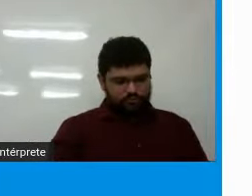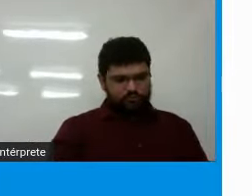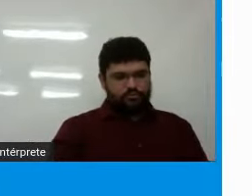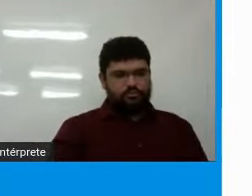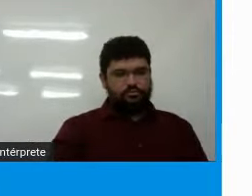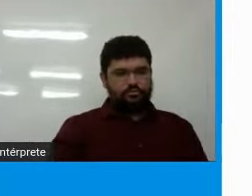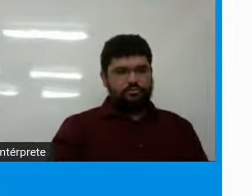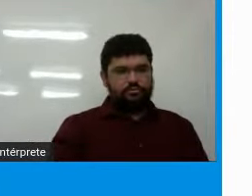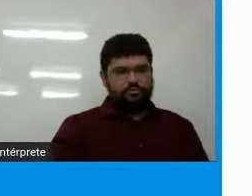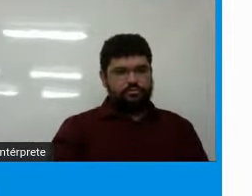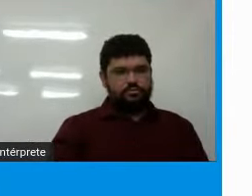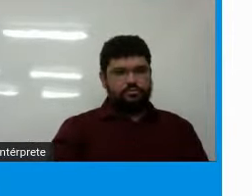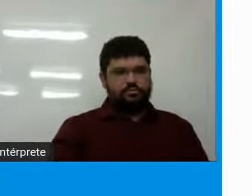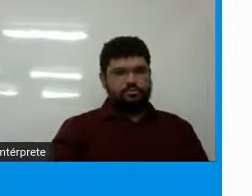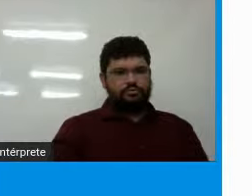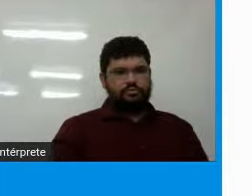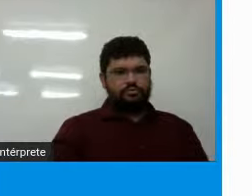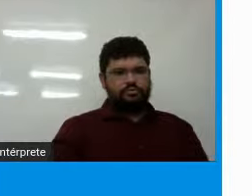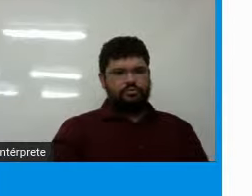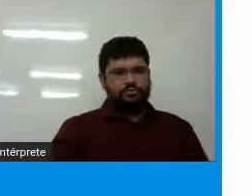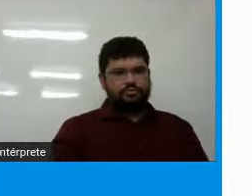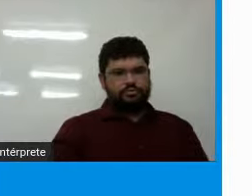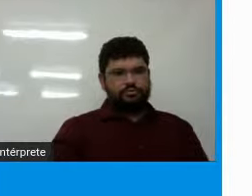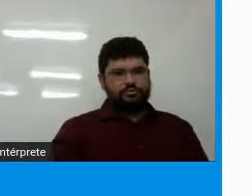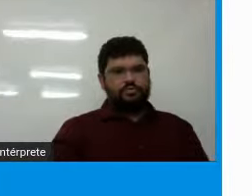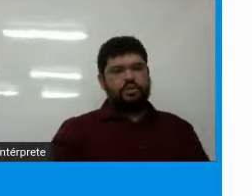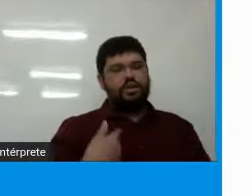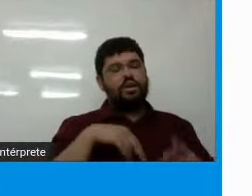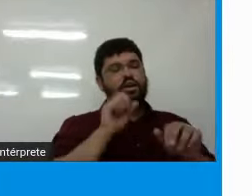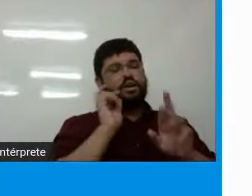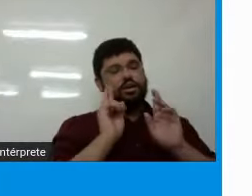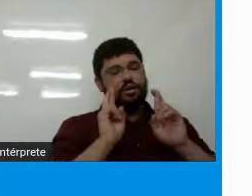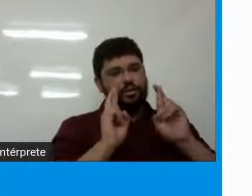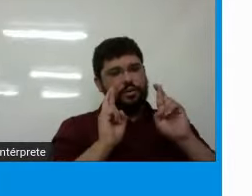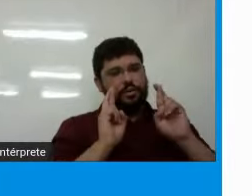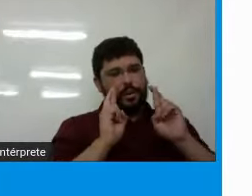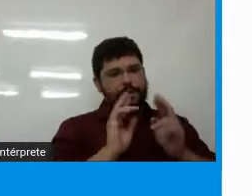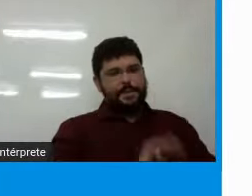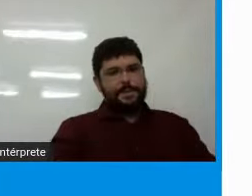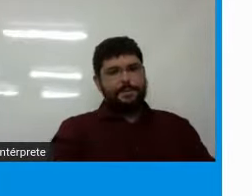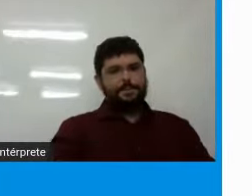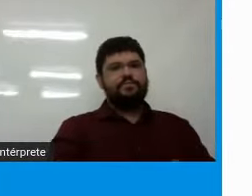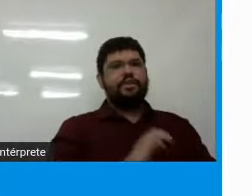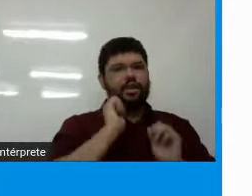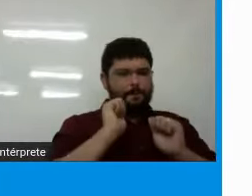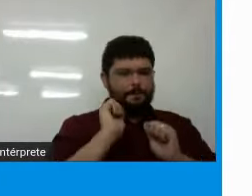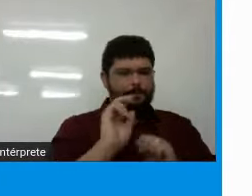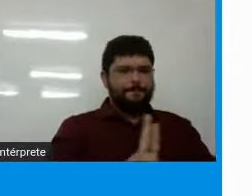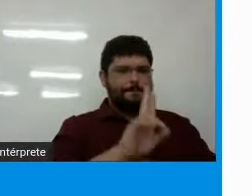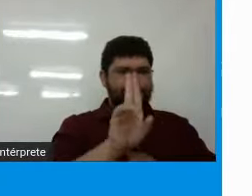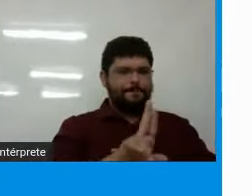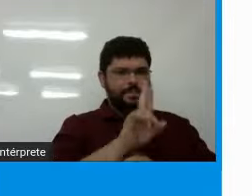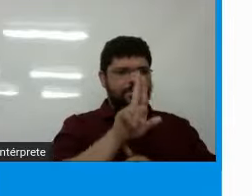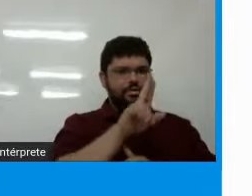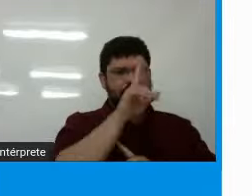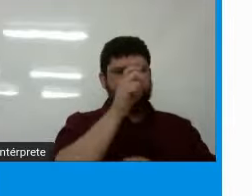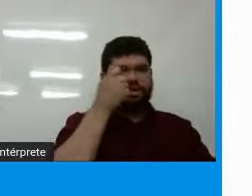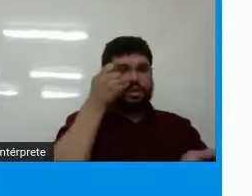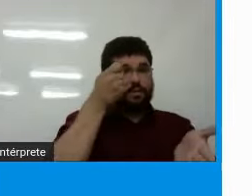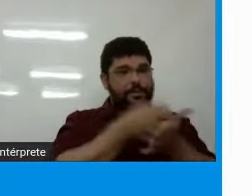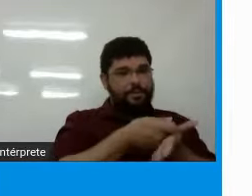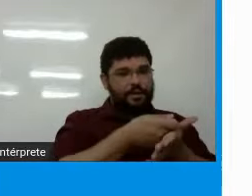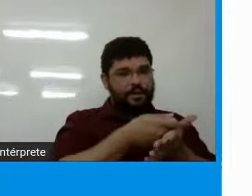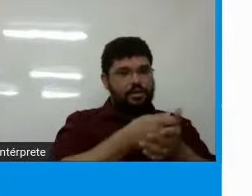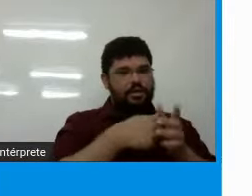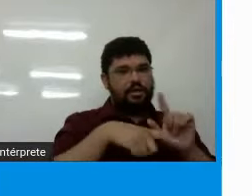disponibilizando conteúdo em português. Né? Então, é aguardar aí, vai ser, quem já quiser usar, já pode usar, é uma ferramenta que é paga, mas